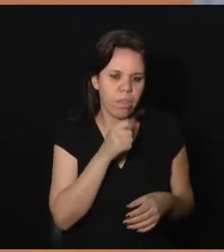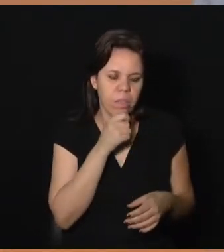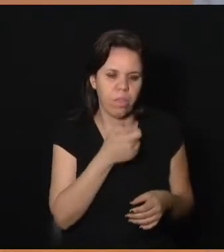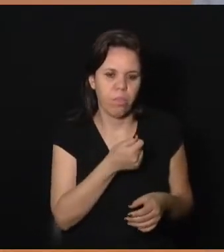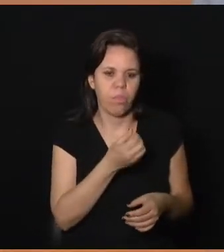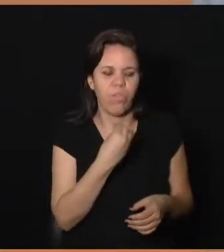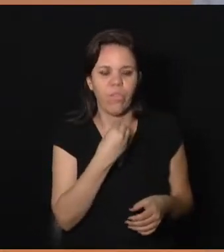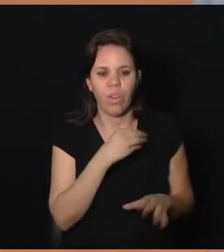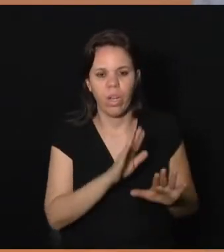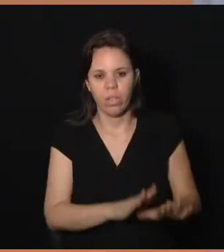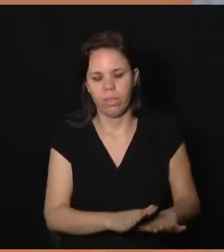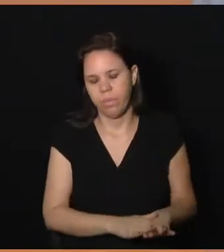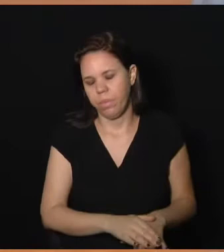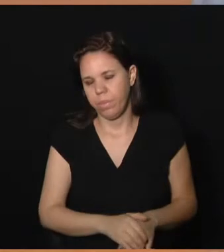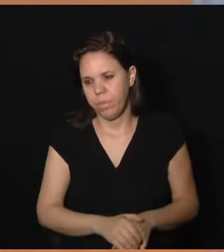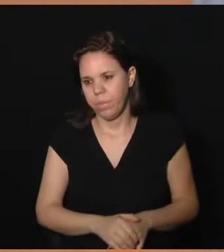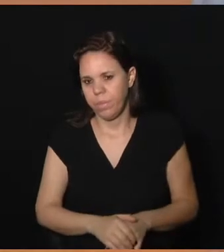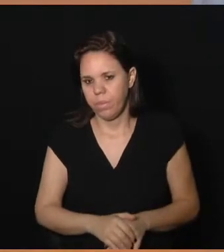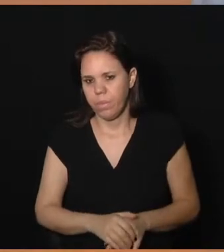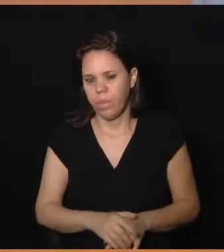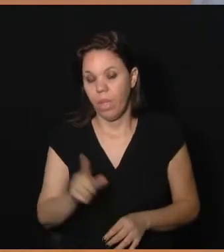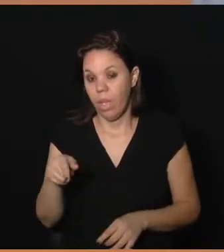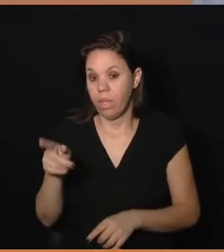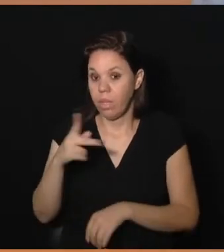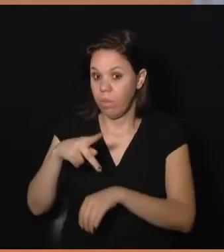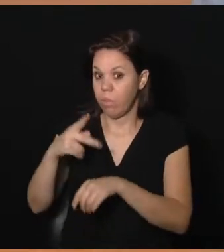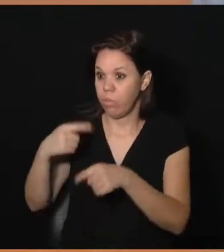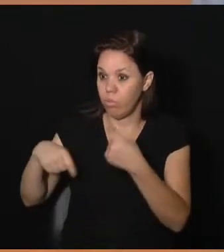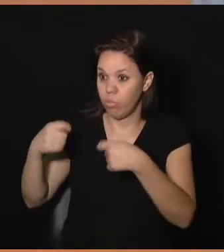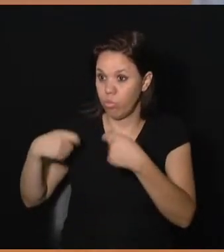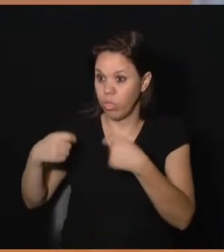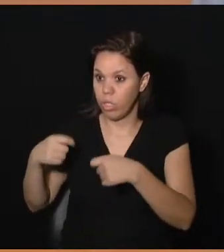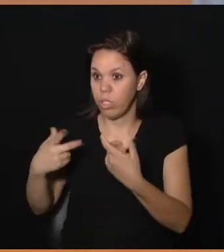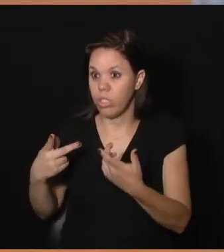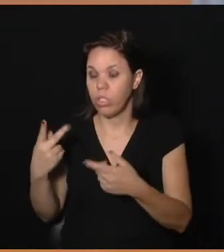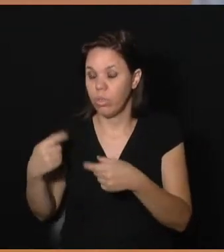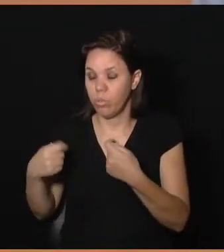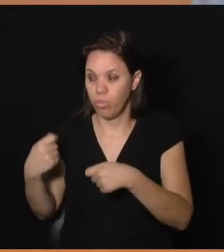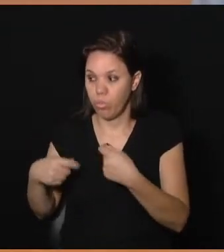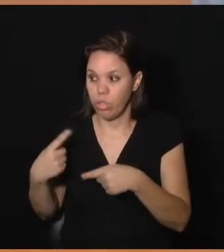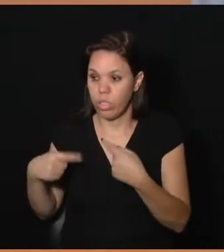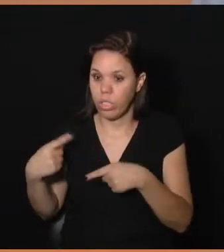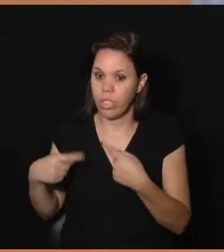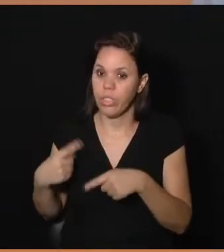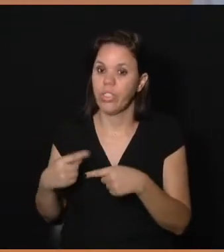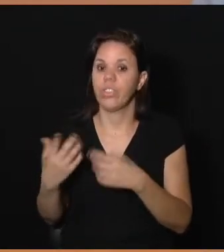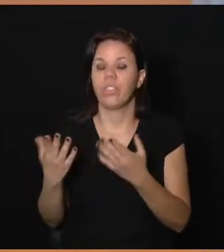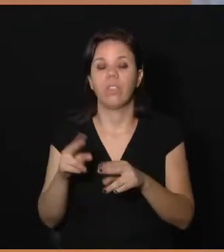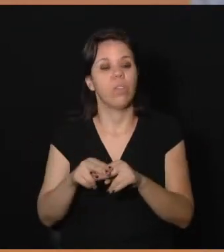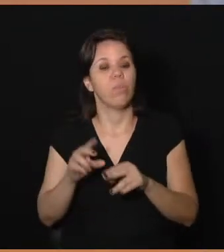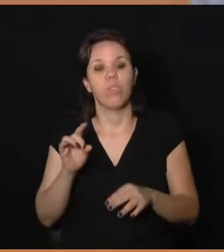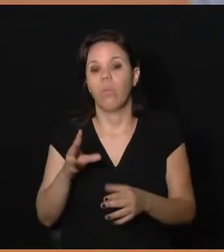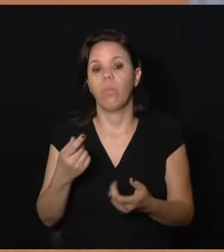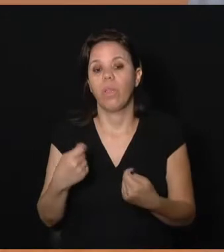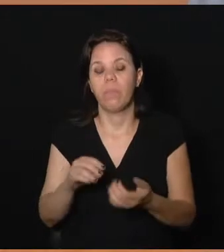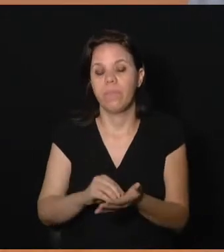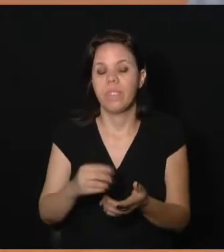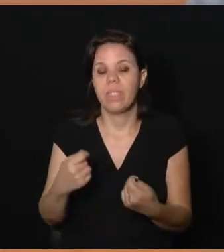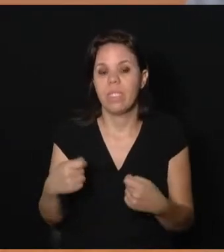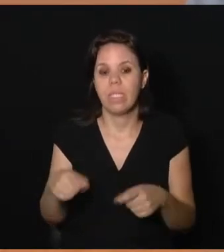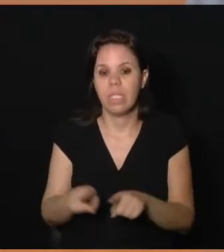Né? Então, a política de comércio você não desenvolve por necessidade. Você desenvolve exatamente porque